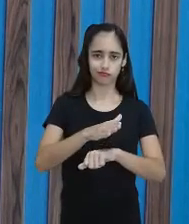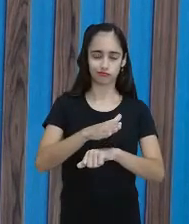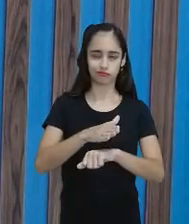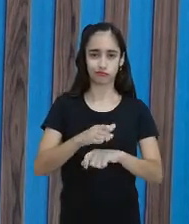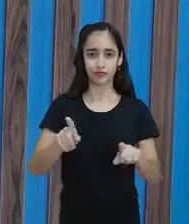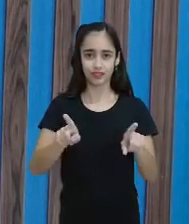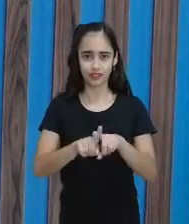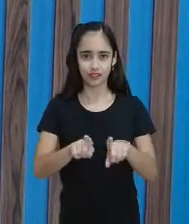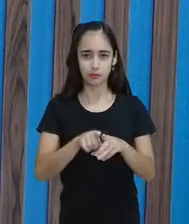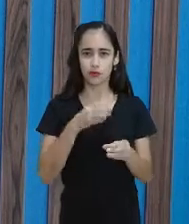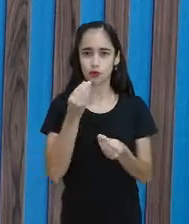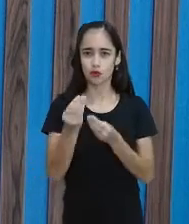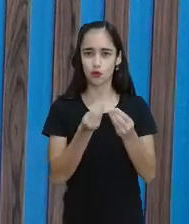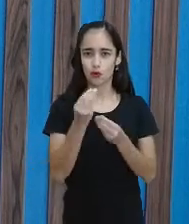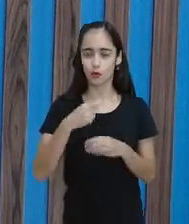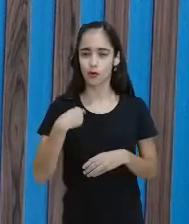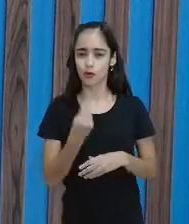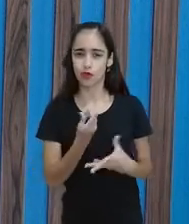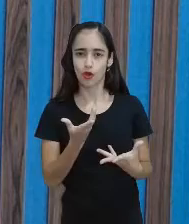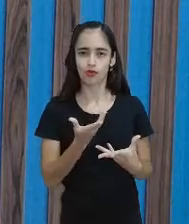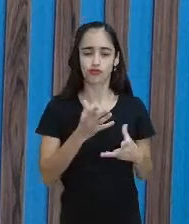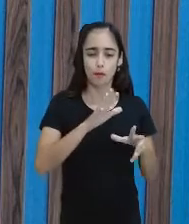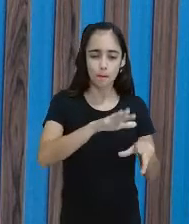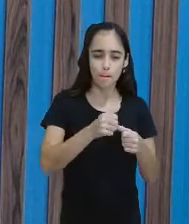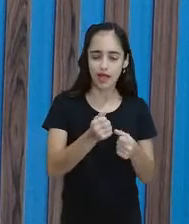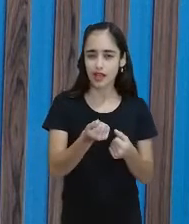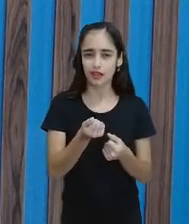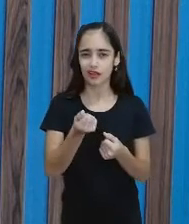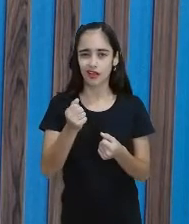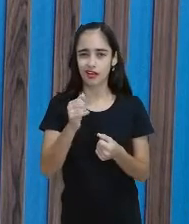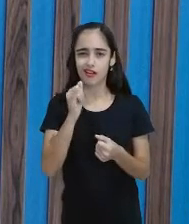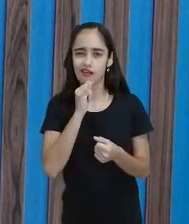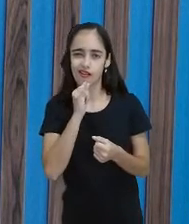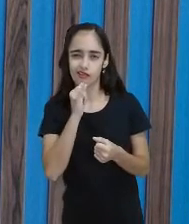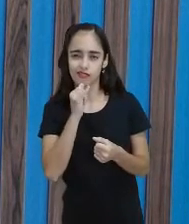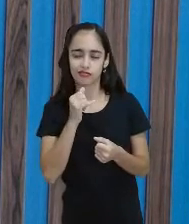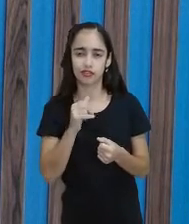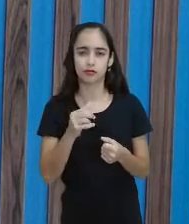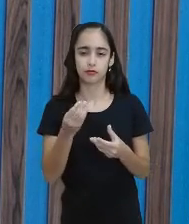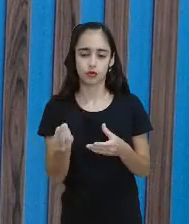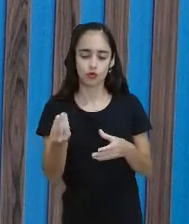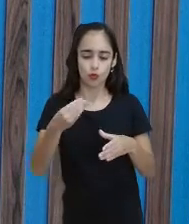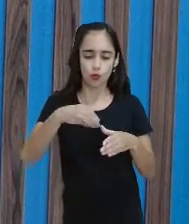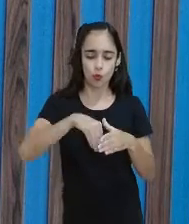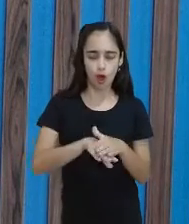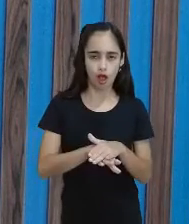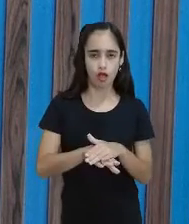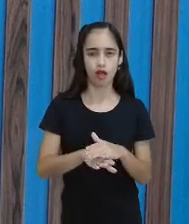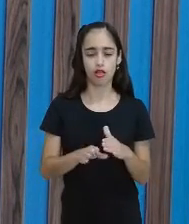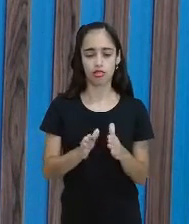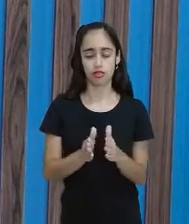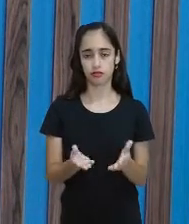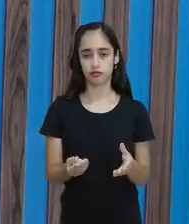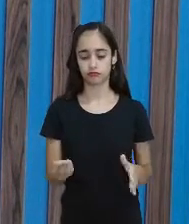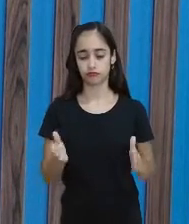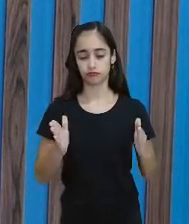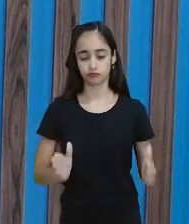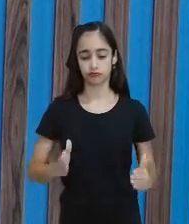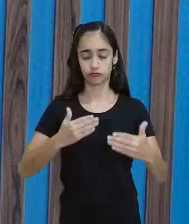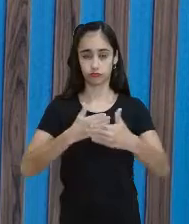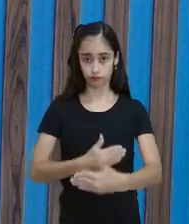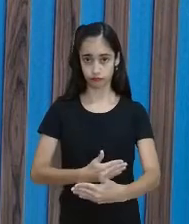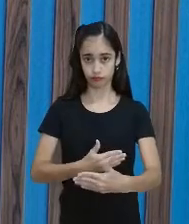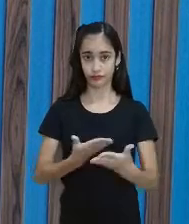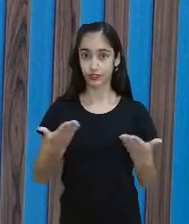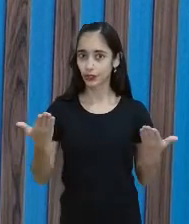numa caixinha, né? Então, hoje nós vamos falar especificamente sobre uma modalidade, né,